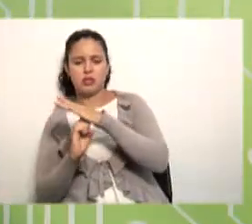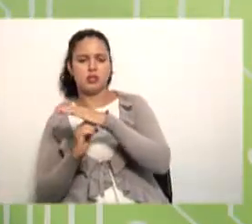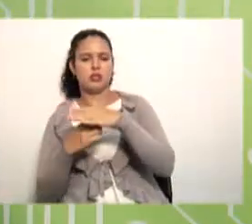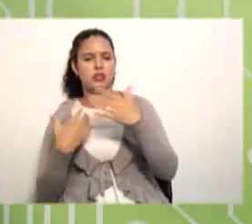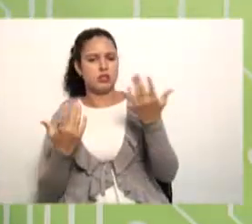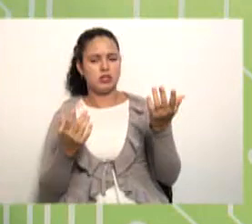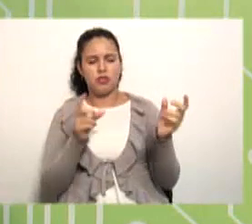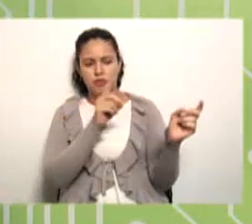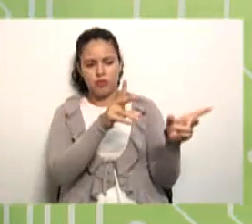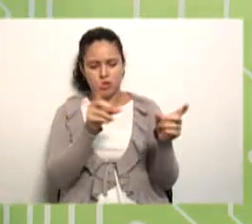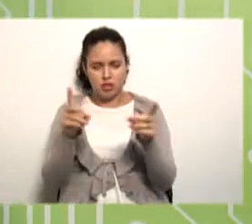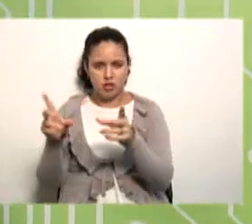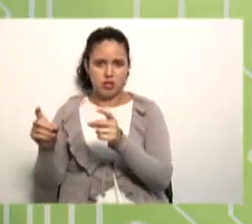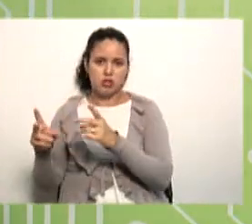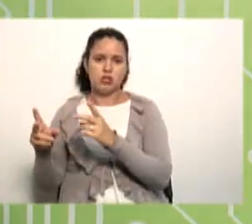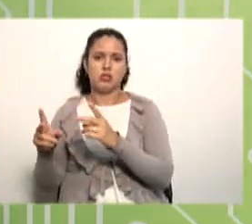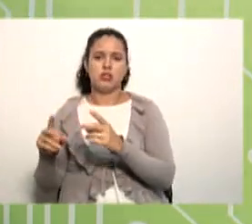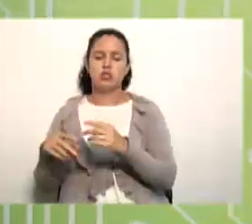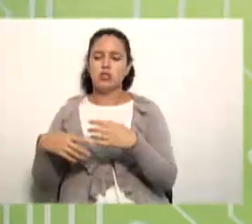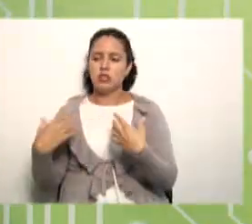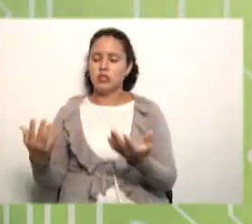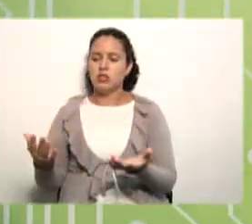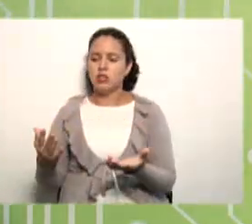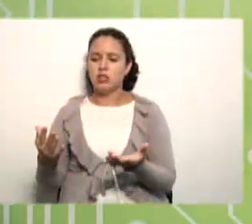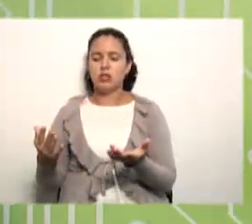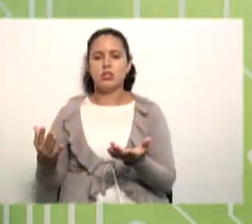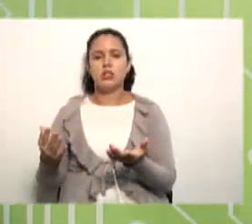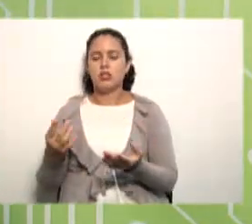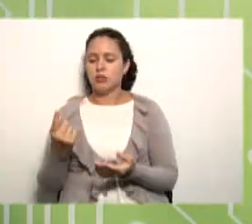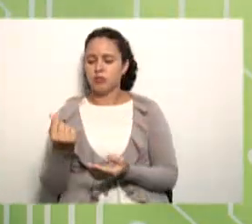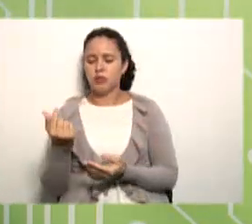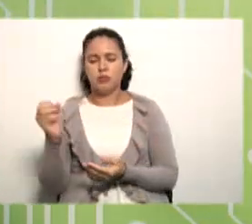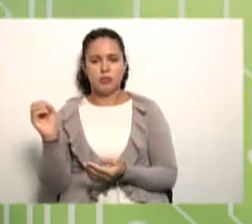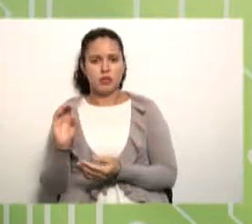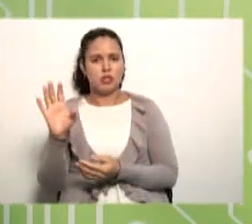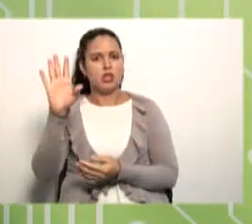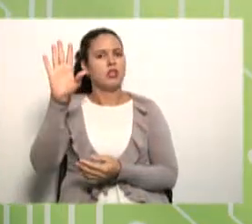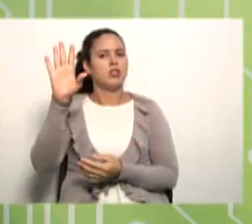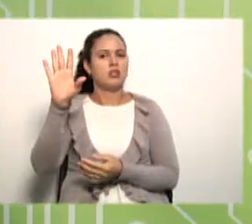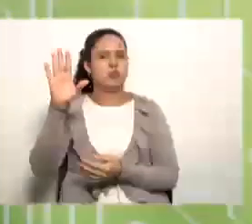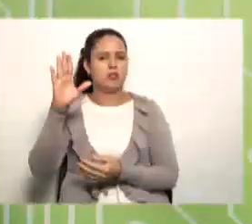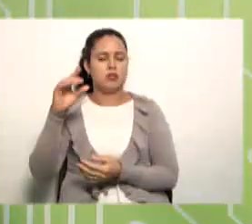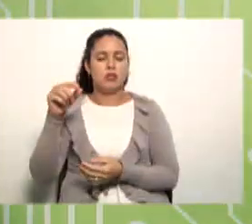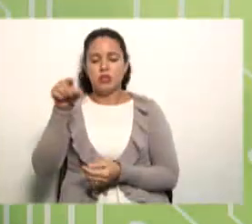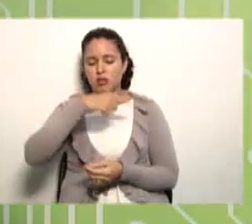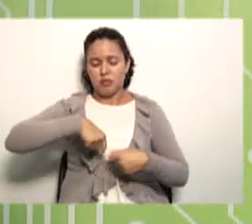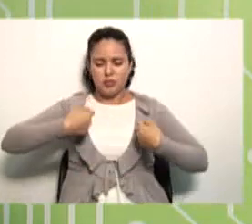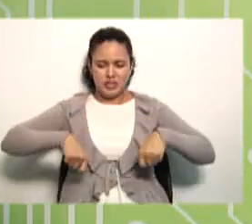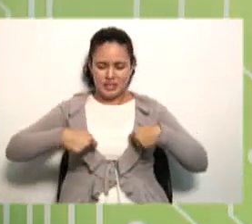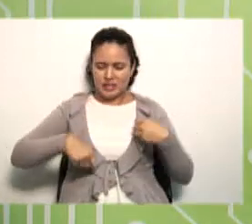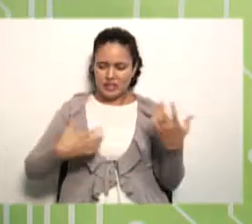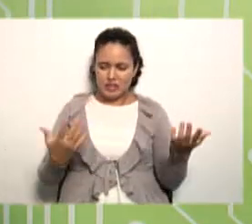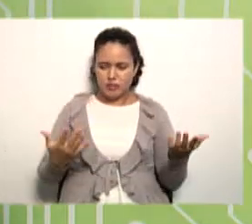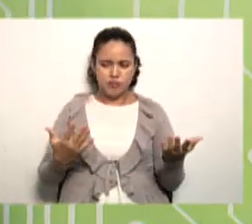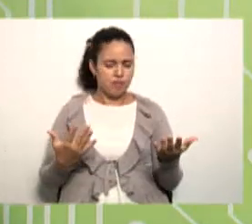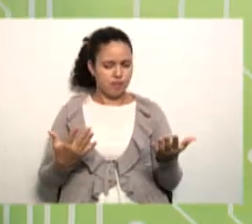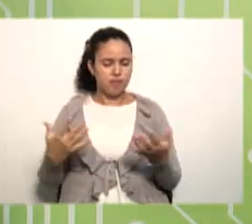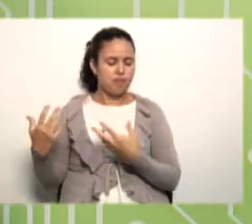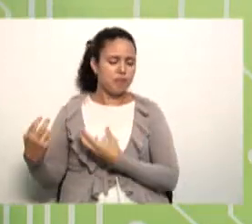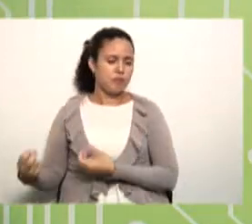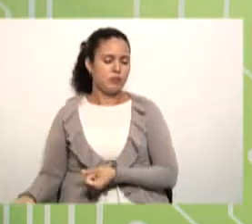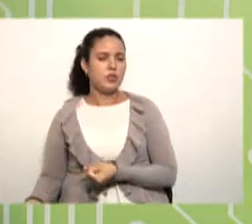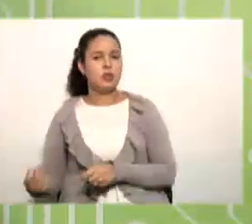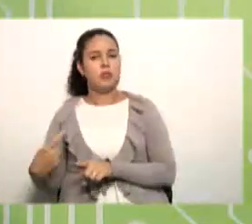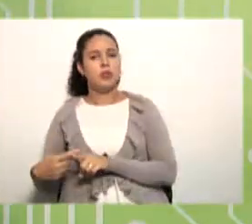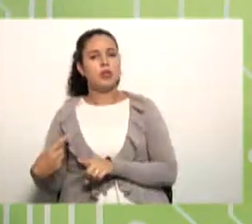complicado, porque quando a gente só tem uma empresa, a gente vai estar muito refém dos preços praticados por essa empresa. Esse é um exemplo de situação na qual o